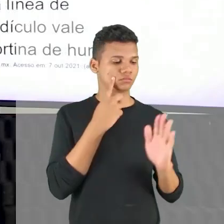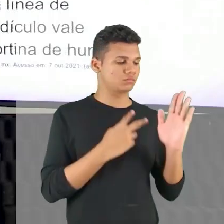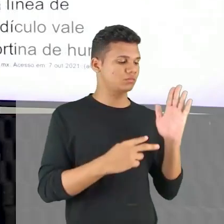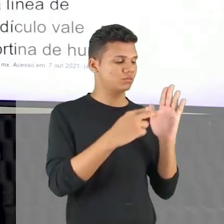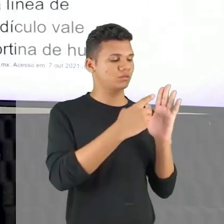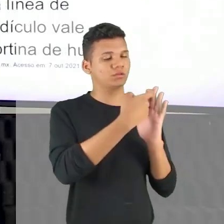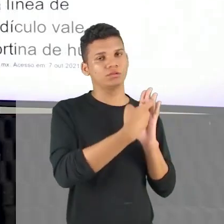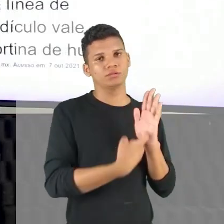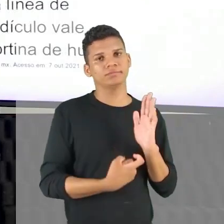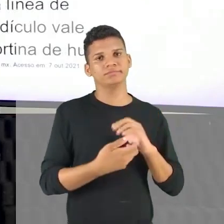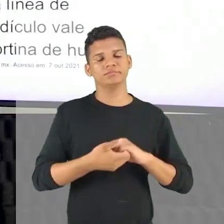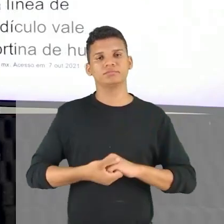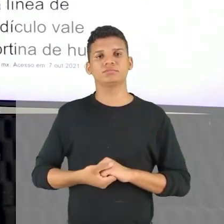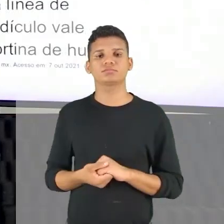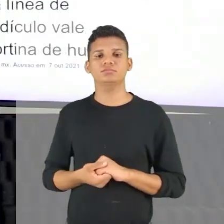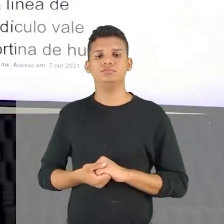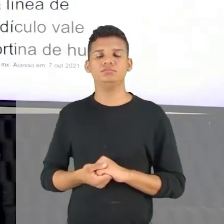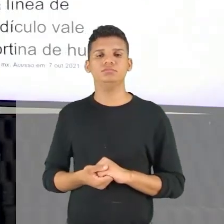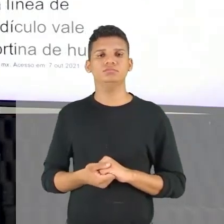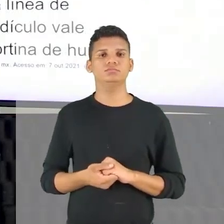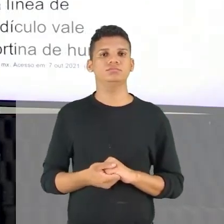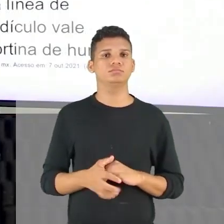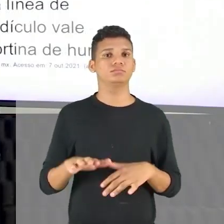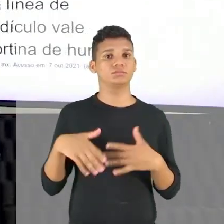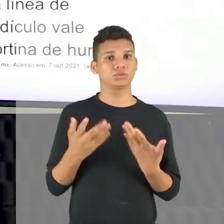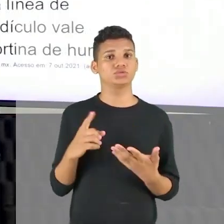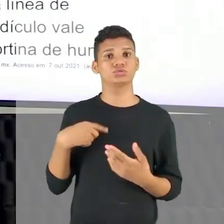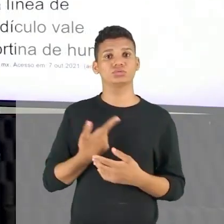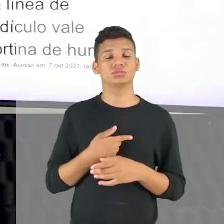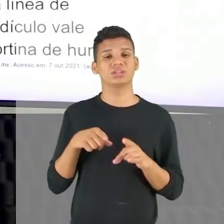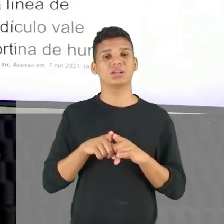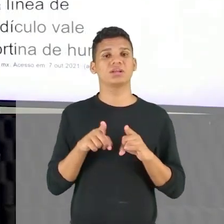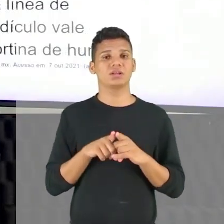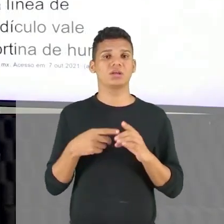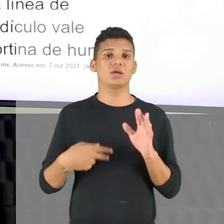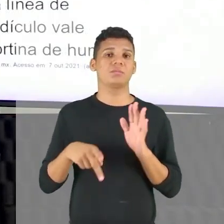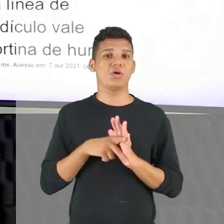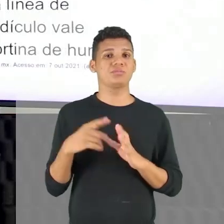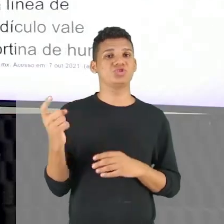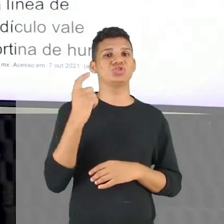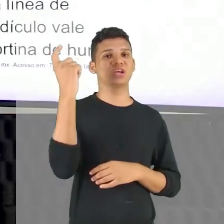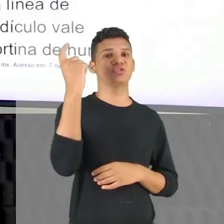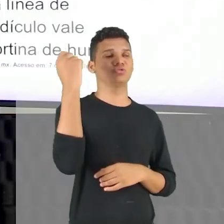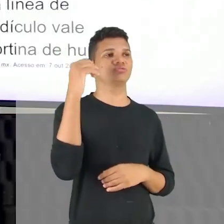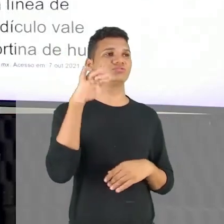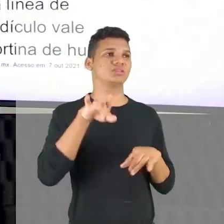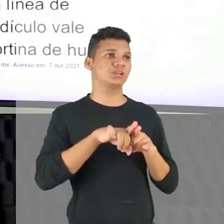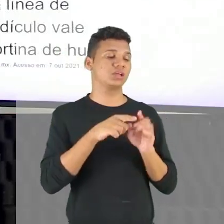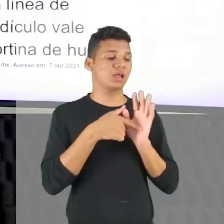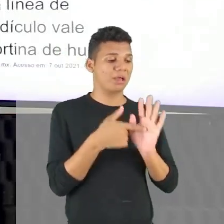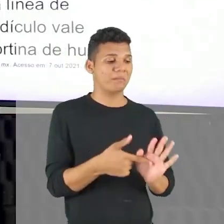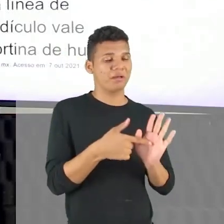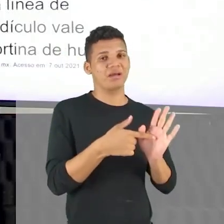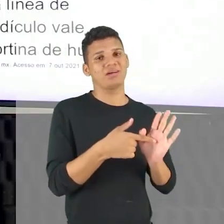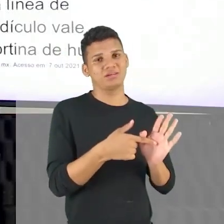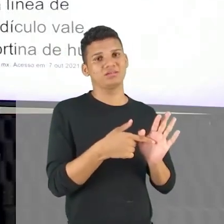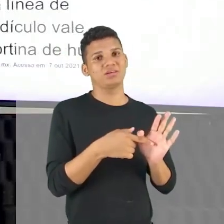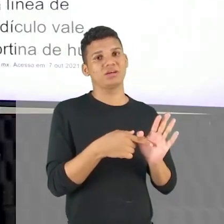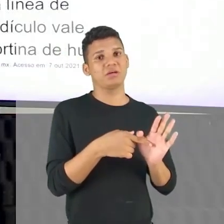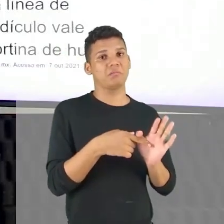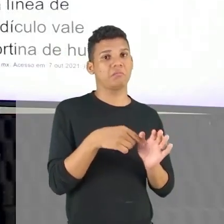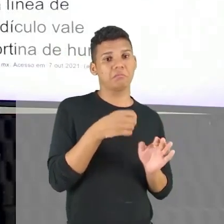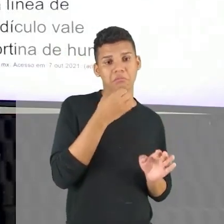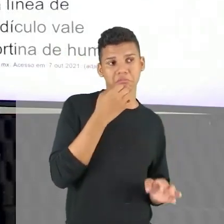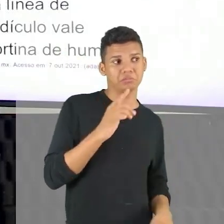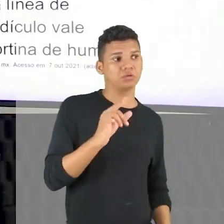processam e rebasaram esse período. Então, nossas atitudes de adultos refletem o muito ou pouco